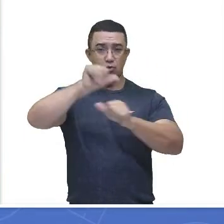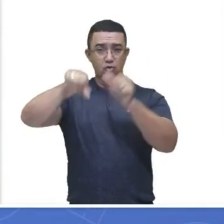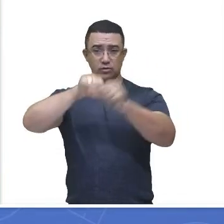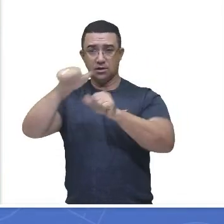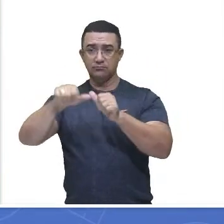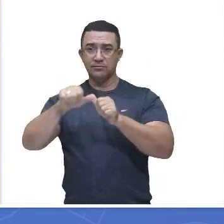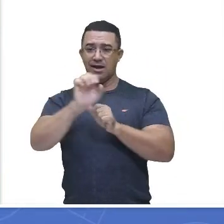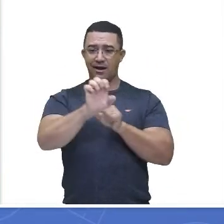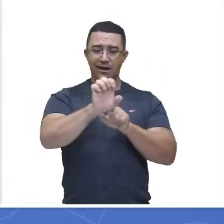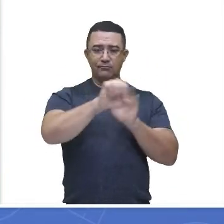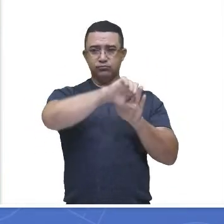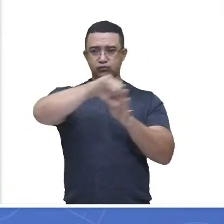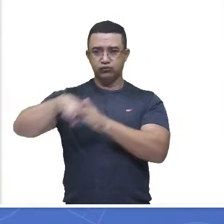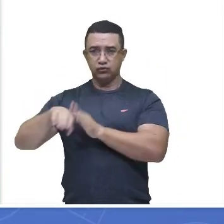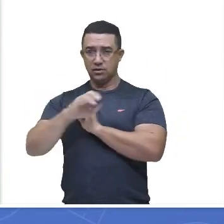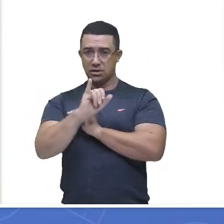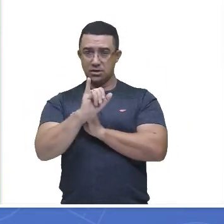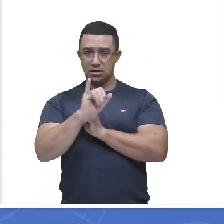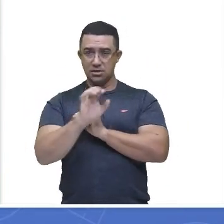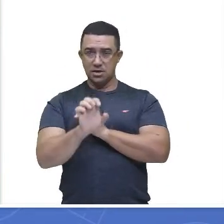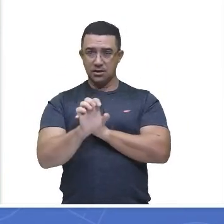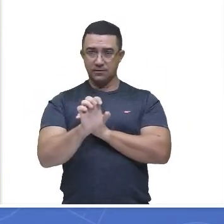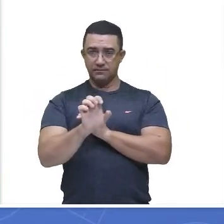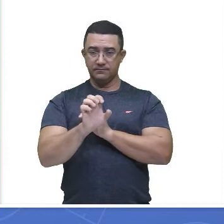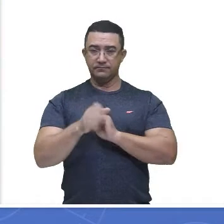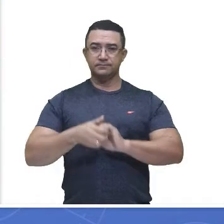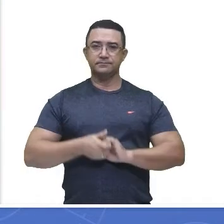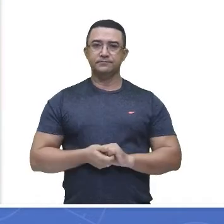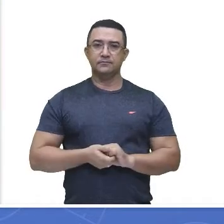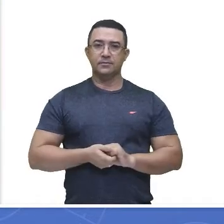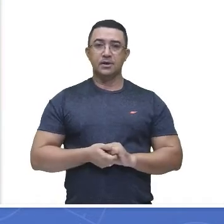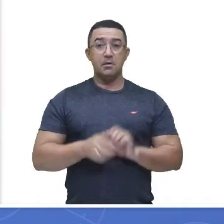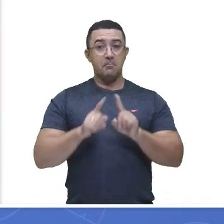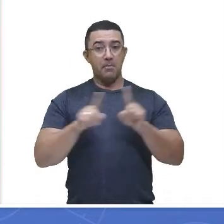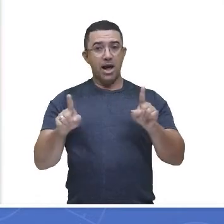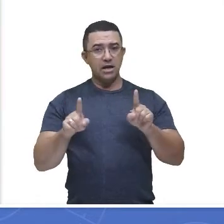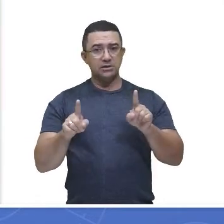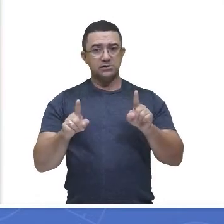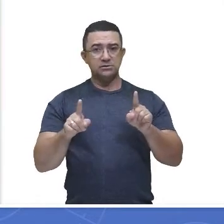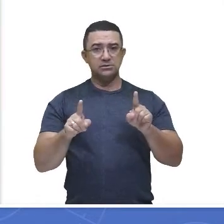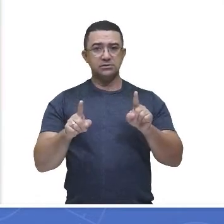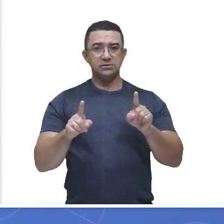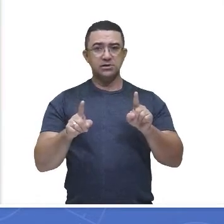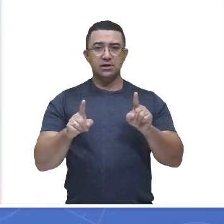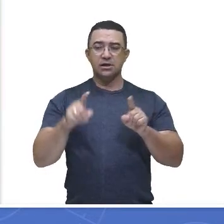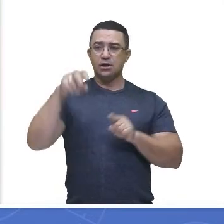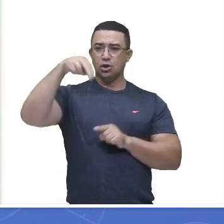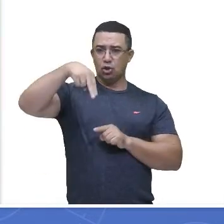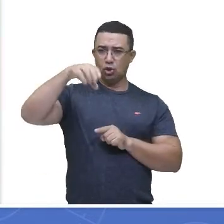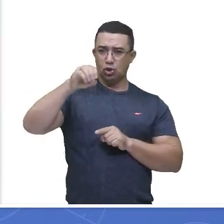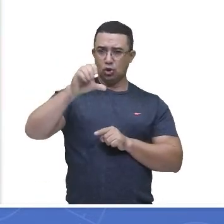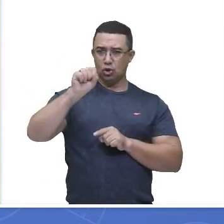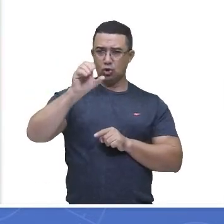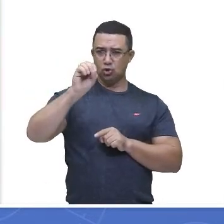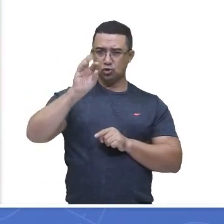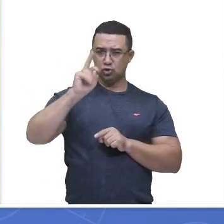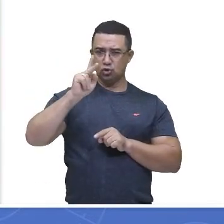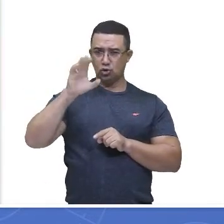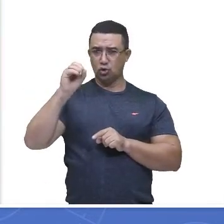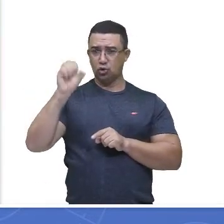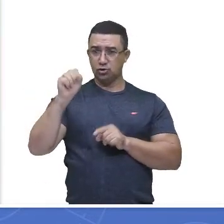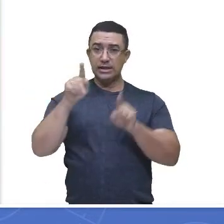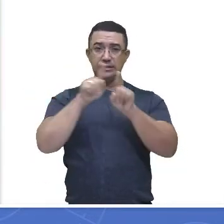IE. Só não acontece essa irregularidade em nosotros e vosotros.